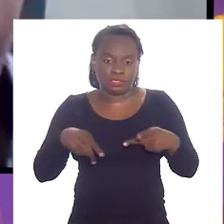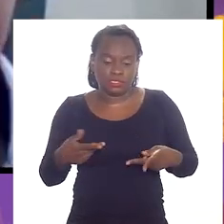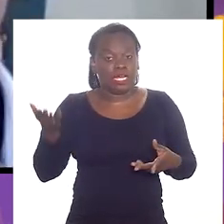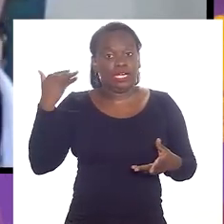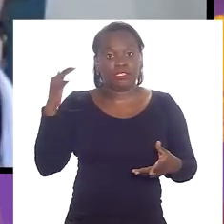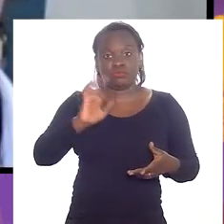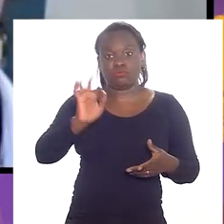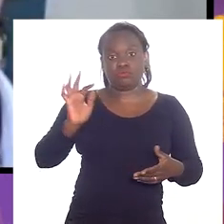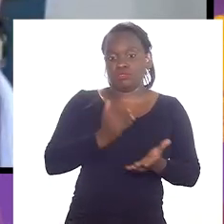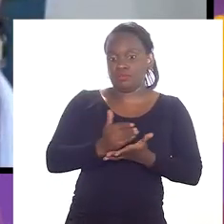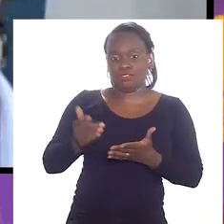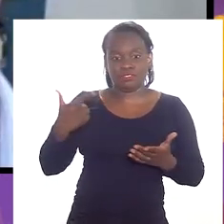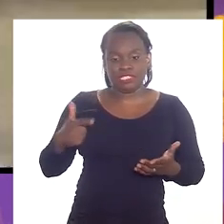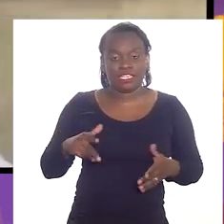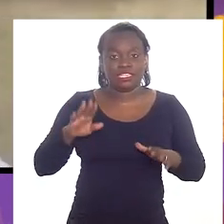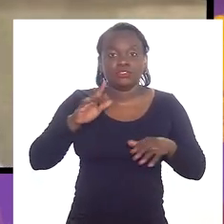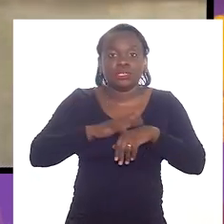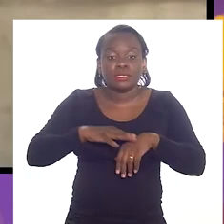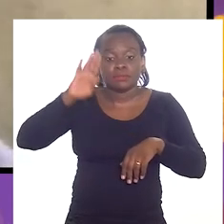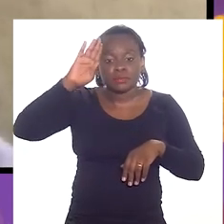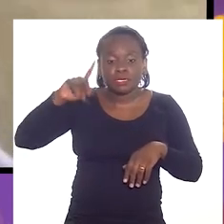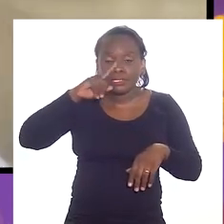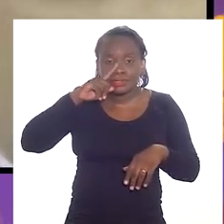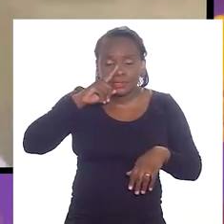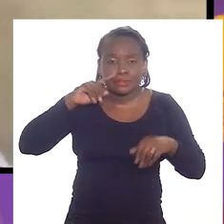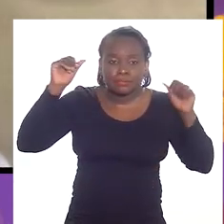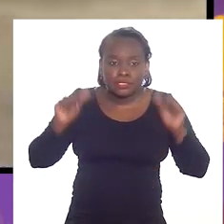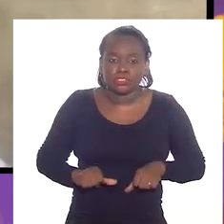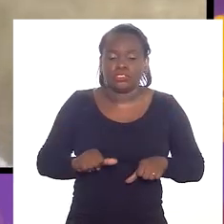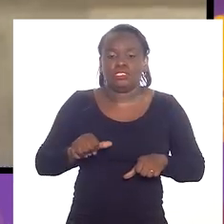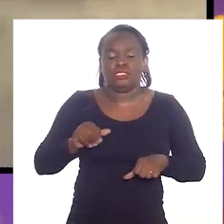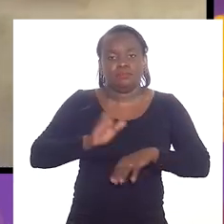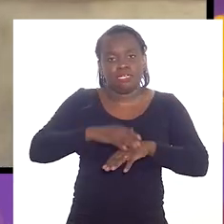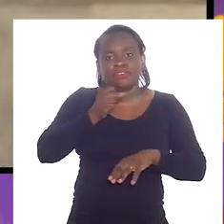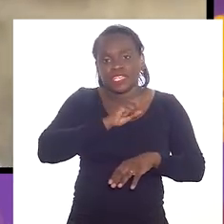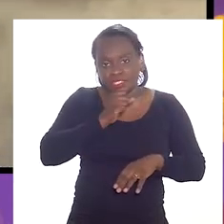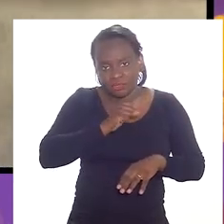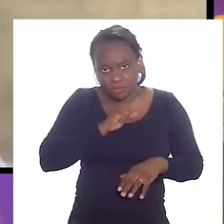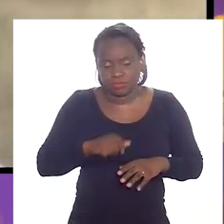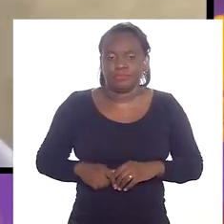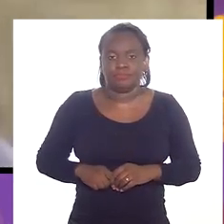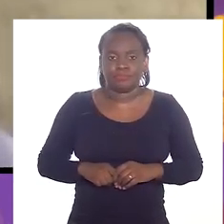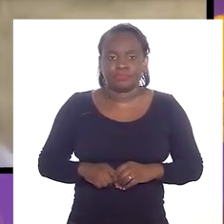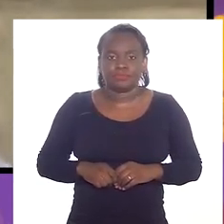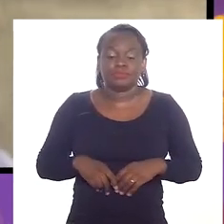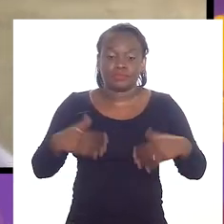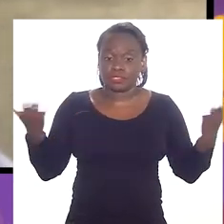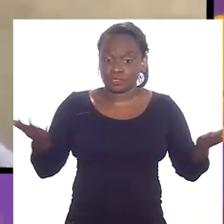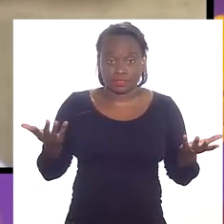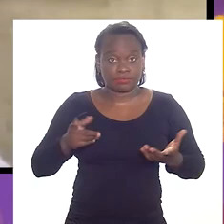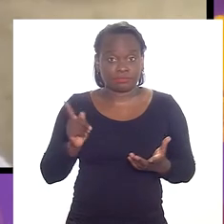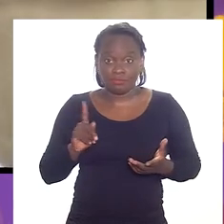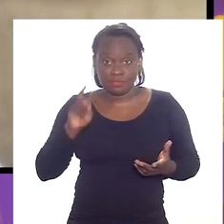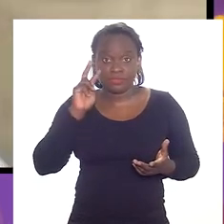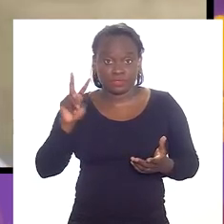feminina. Não serei eu a criticar o governo colombiano. Na verdade, a gente pode até discutir, será que